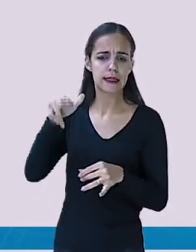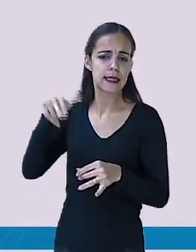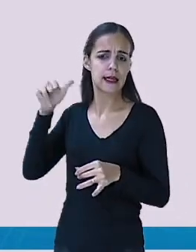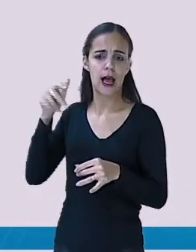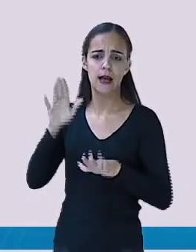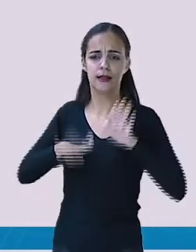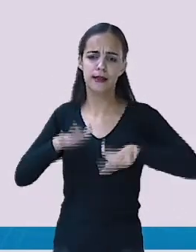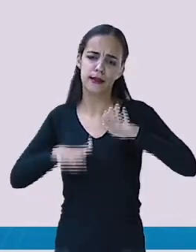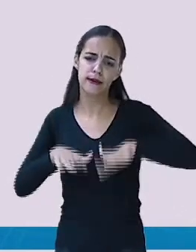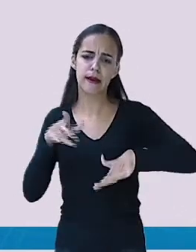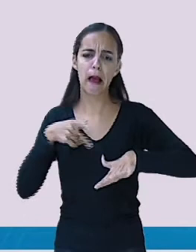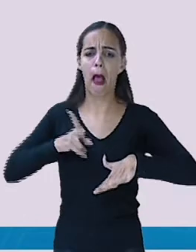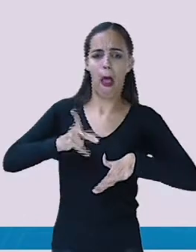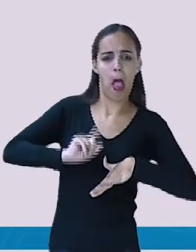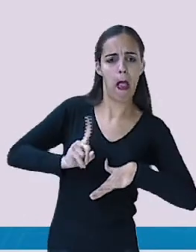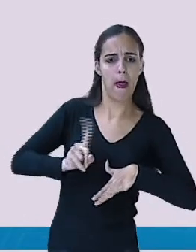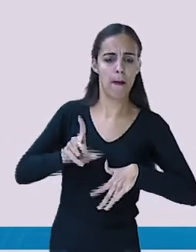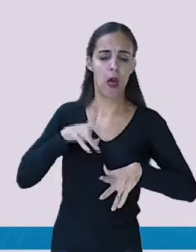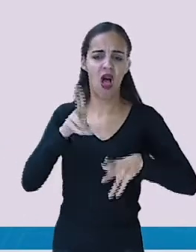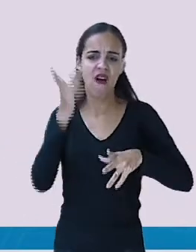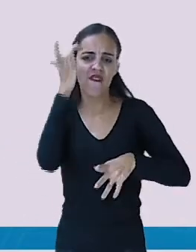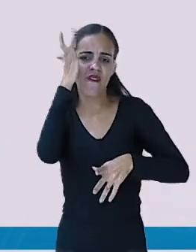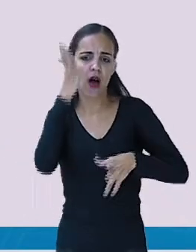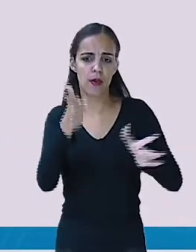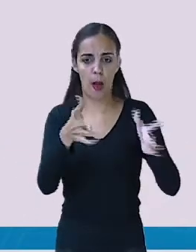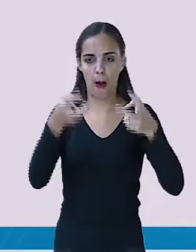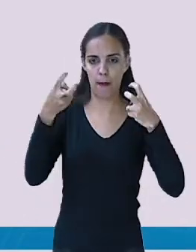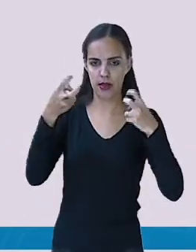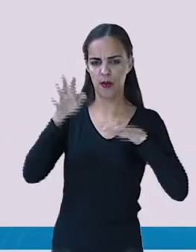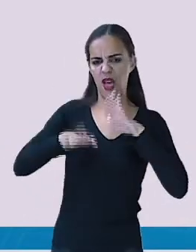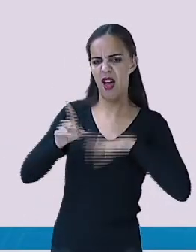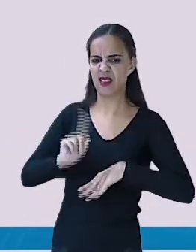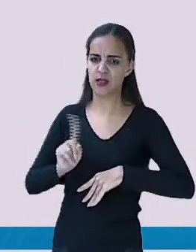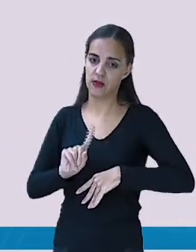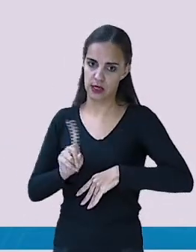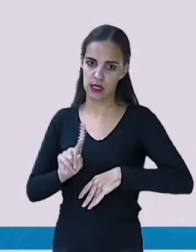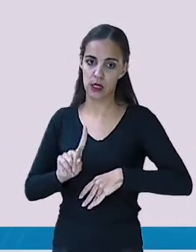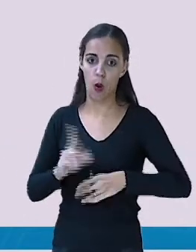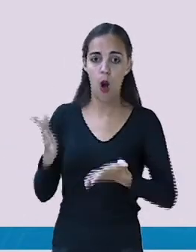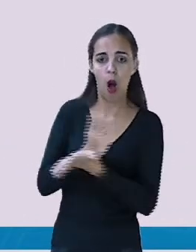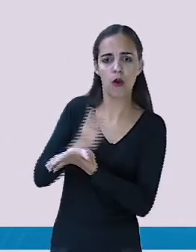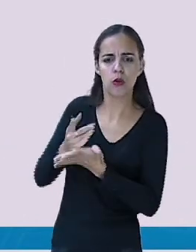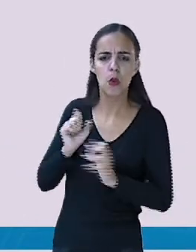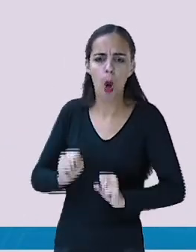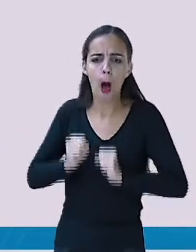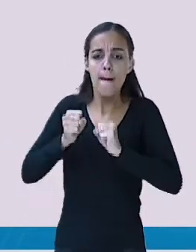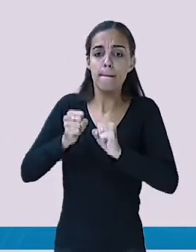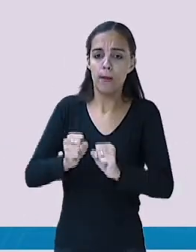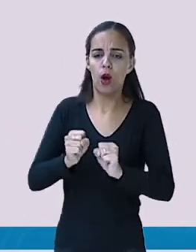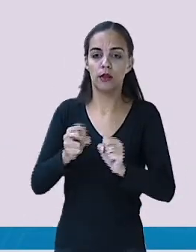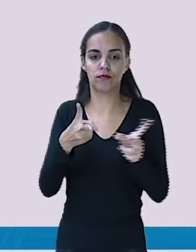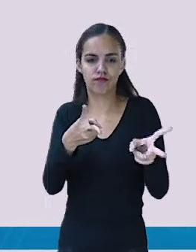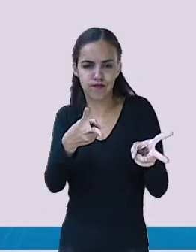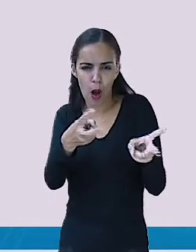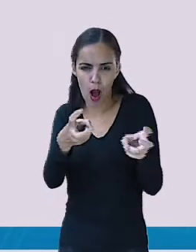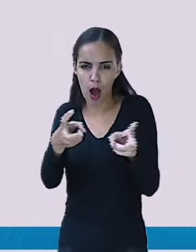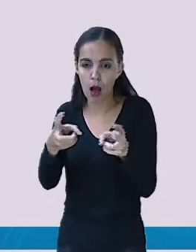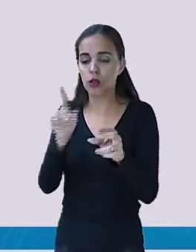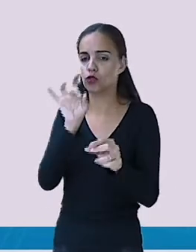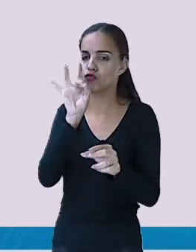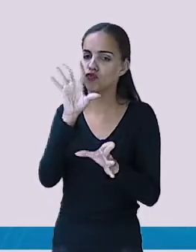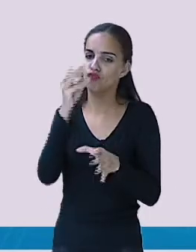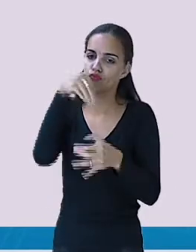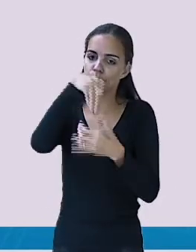nem sempre é fácil de ser percebida algumas evidências